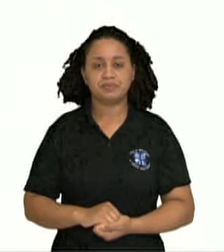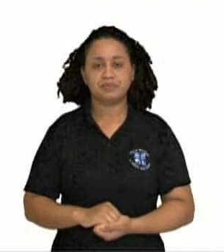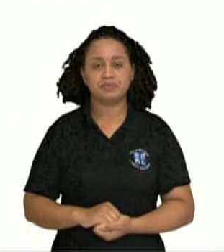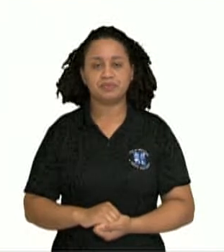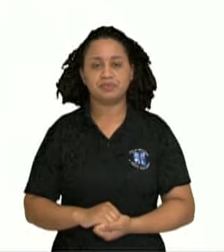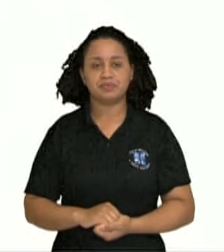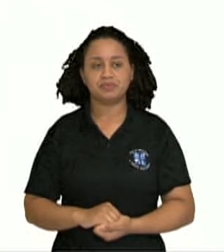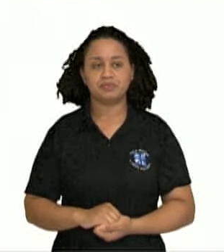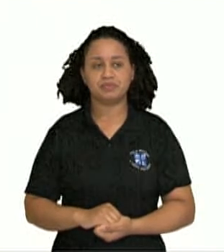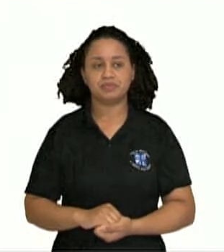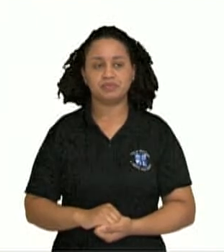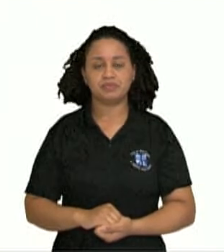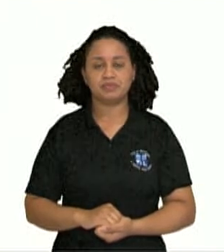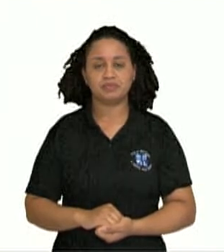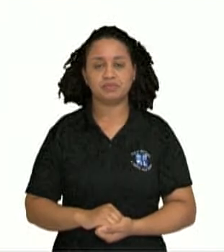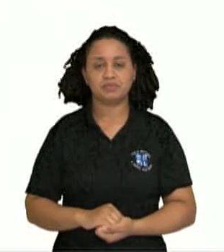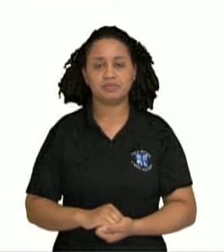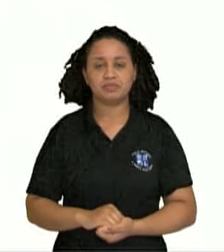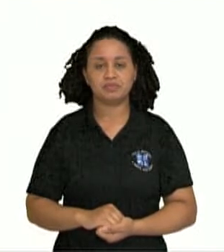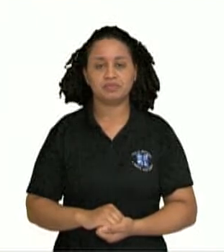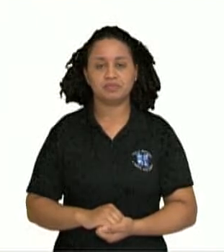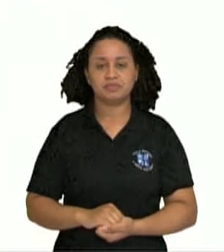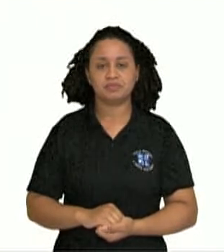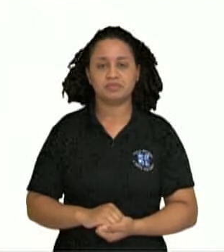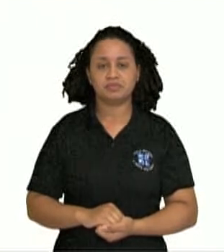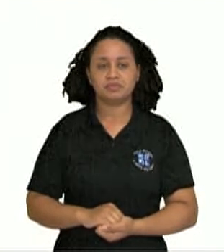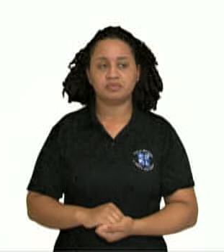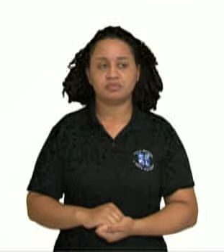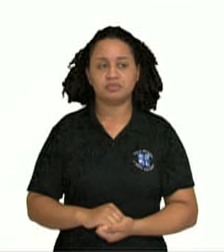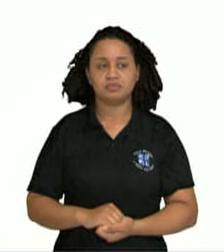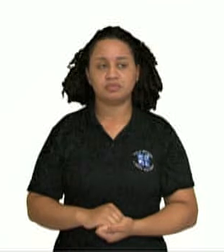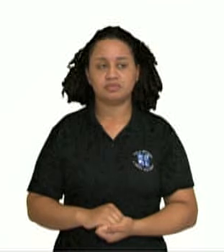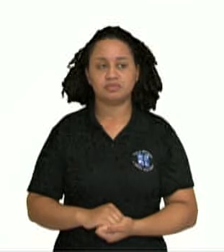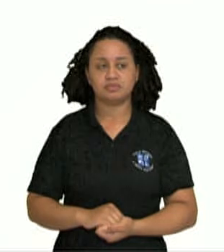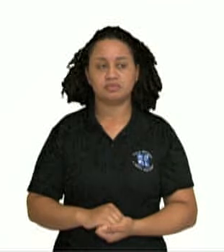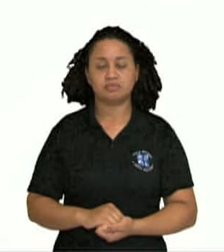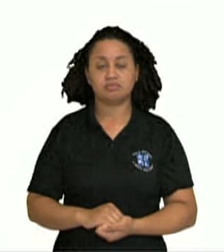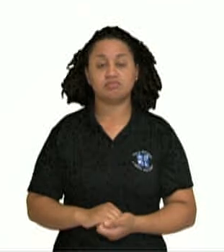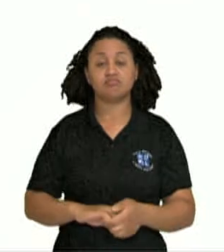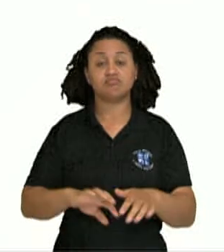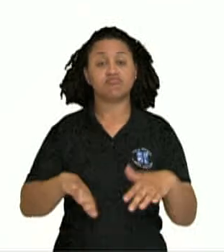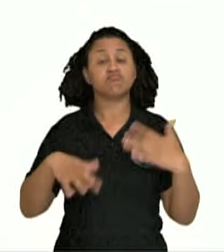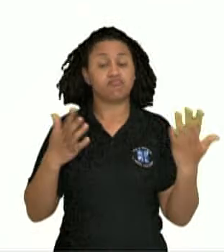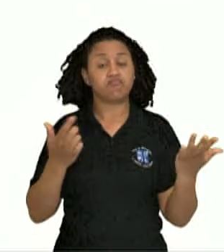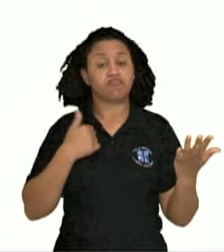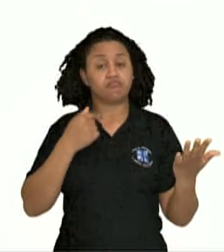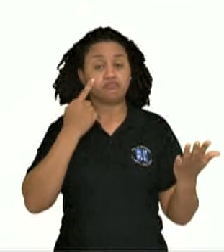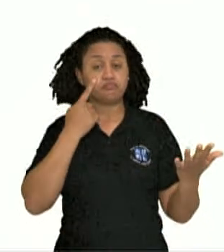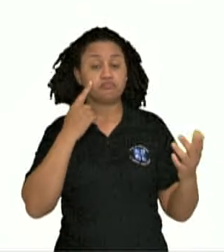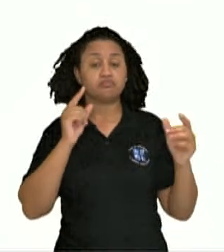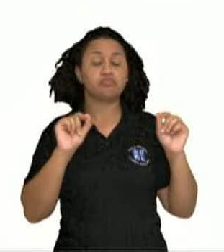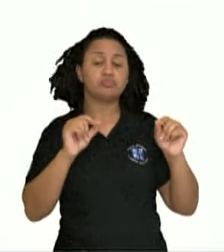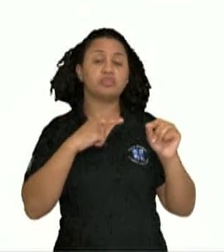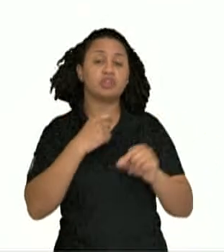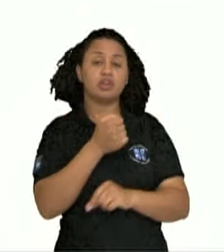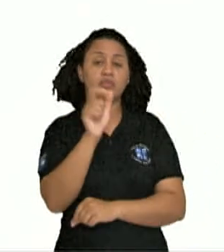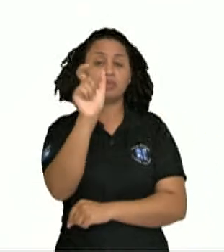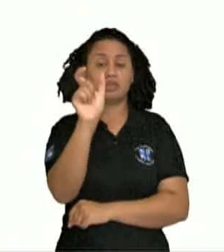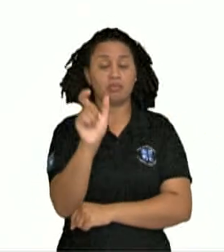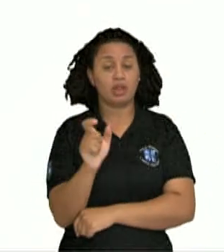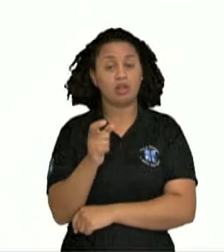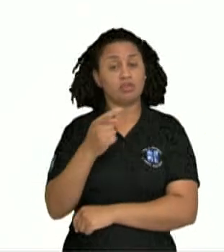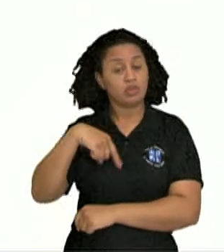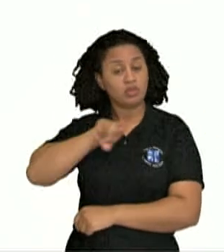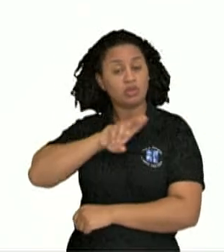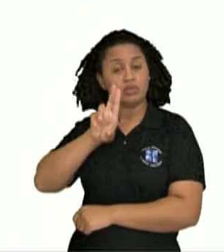há que usar algumas expressões de negação antes do verbo. Então, nós vamos ver aí algumas palavras que nós